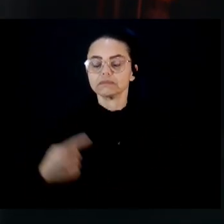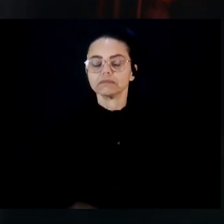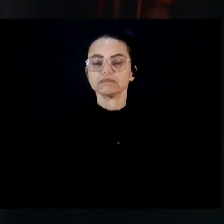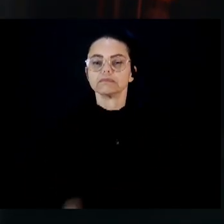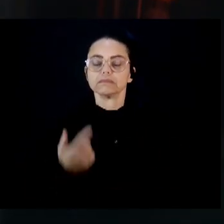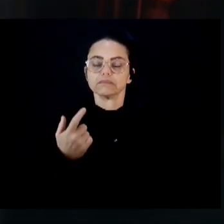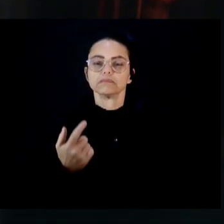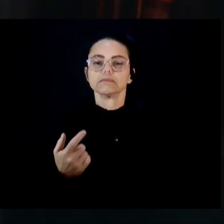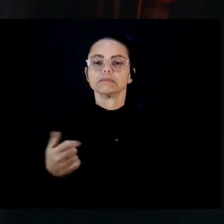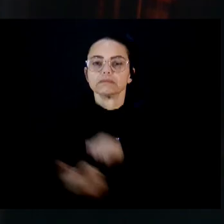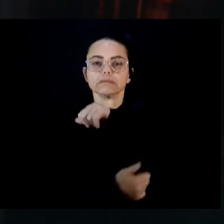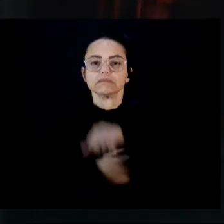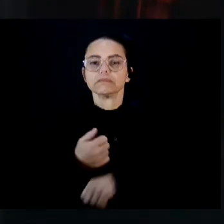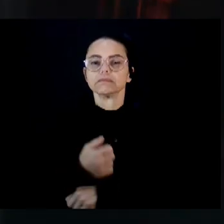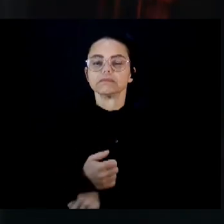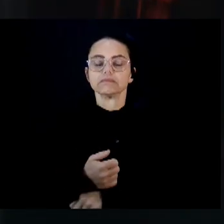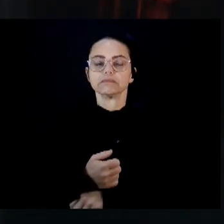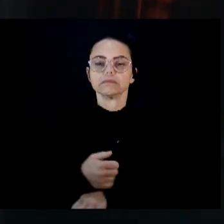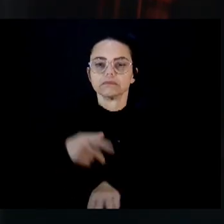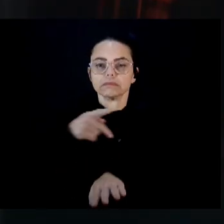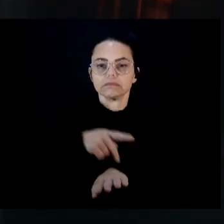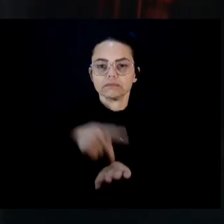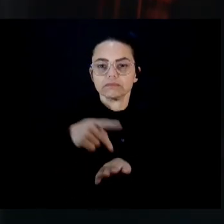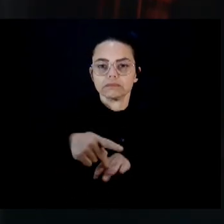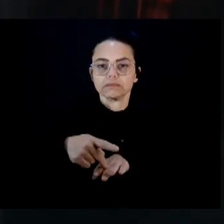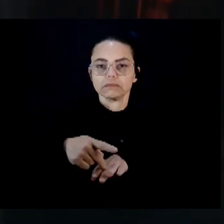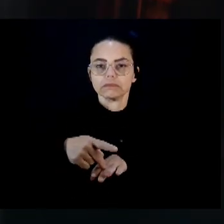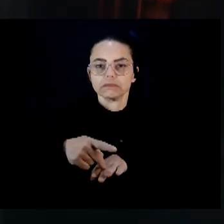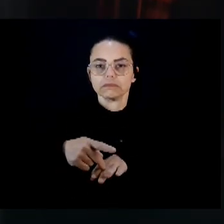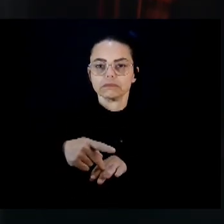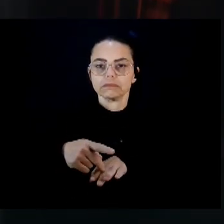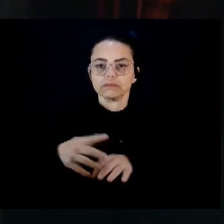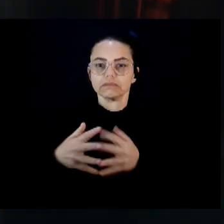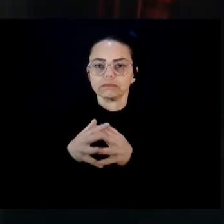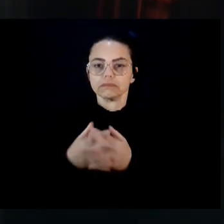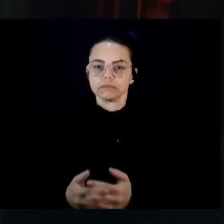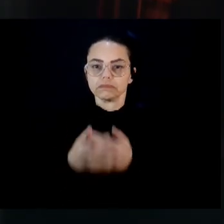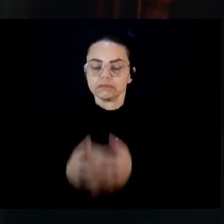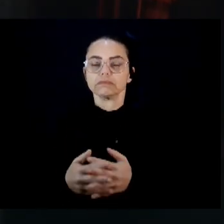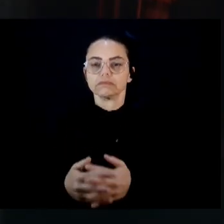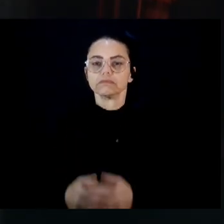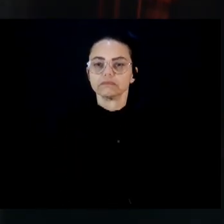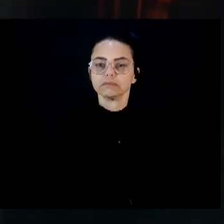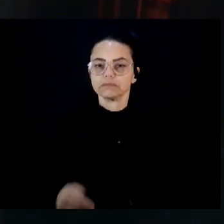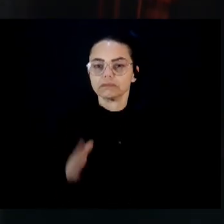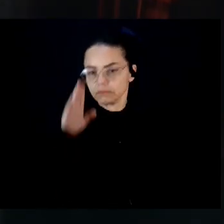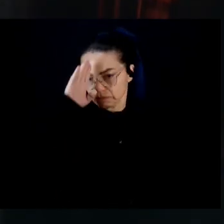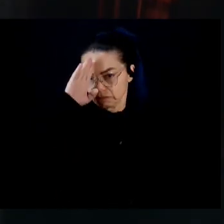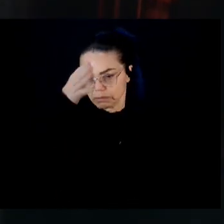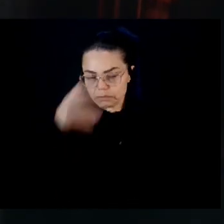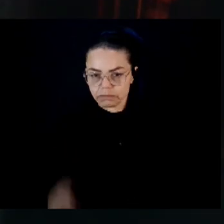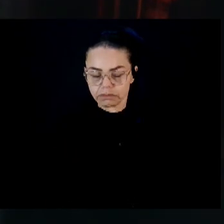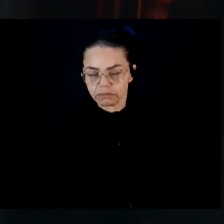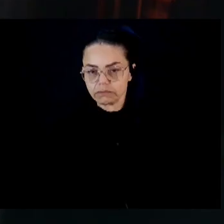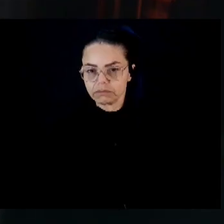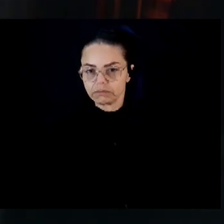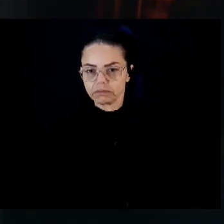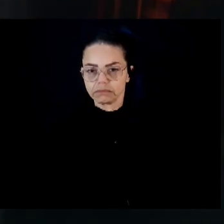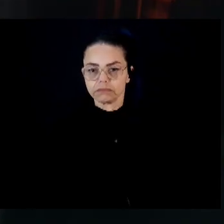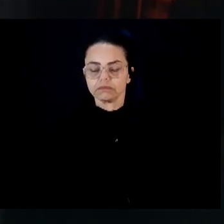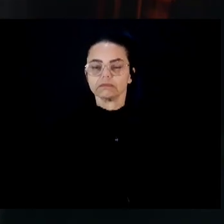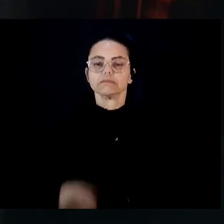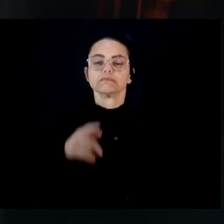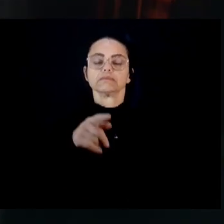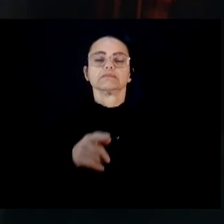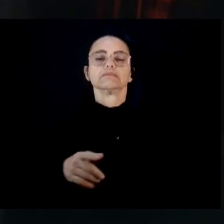das placas de cimento por piso intertravado no principal corredor comercial da região, região central. A